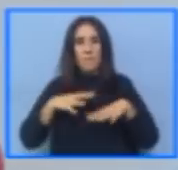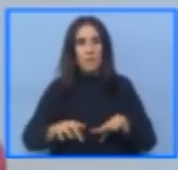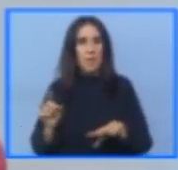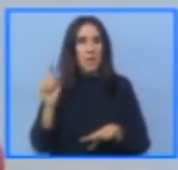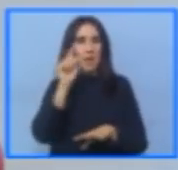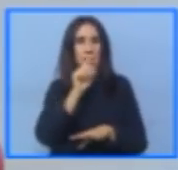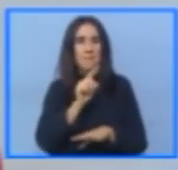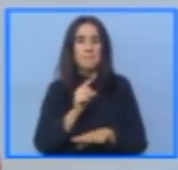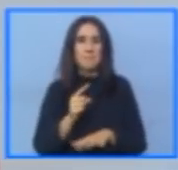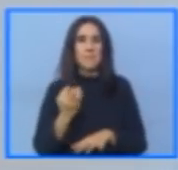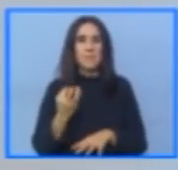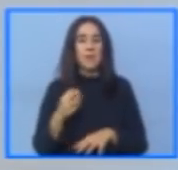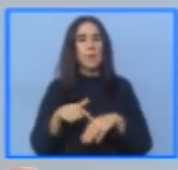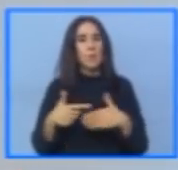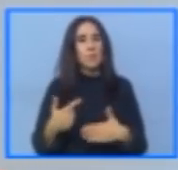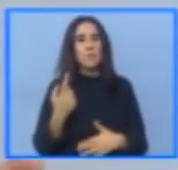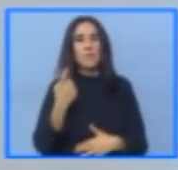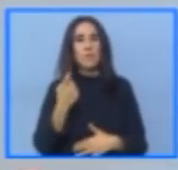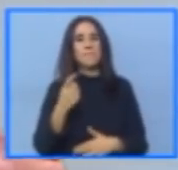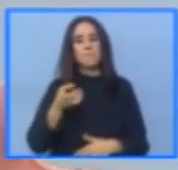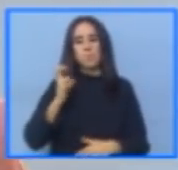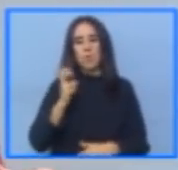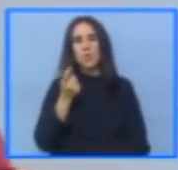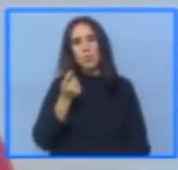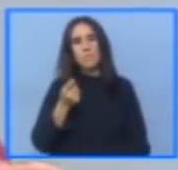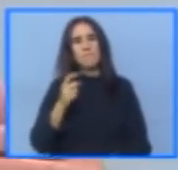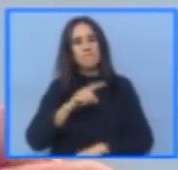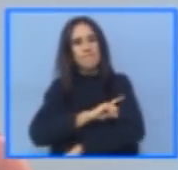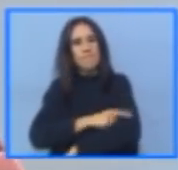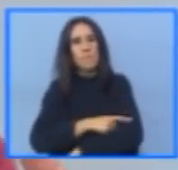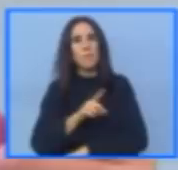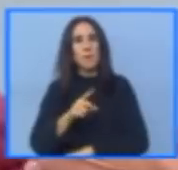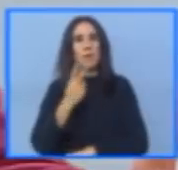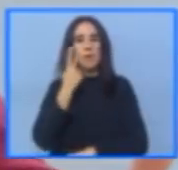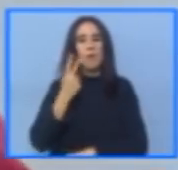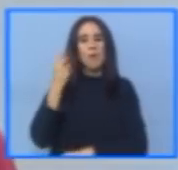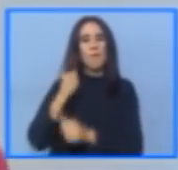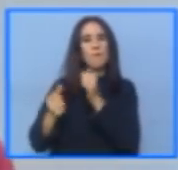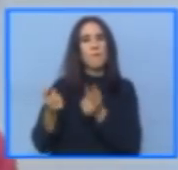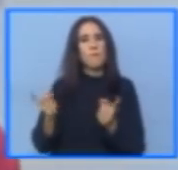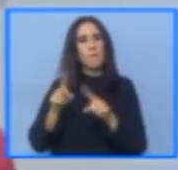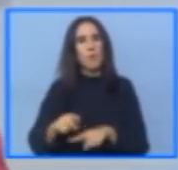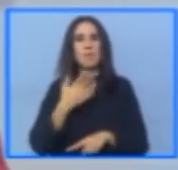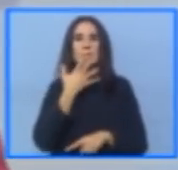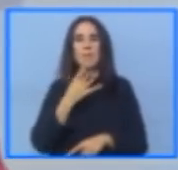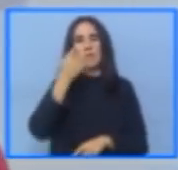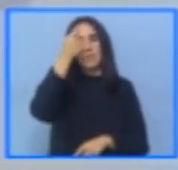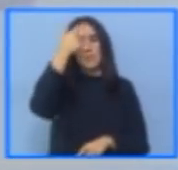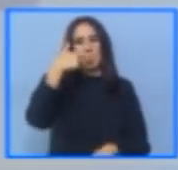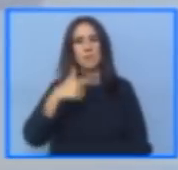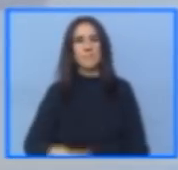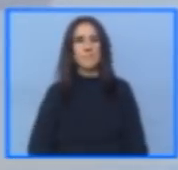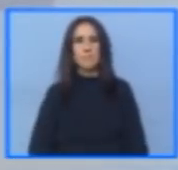casos, e portanto hoje precisamos de uma certa coragem e ousadia para voltar a repropor a história do Natal. Eu acho isto